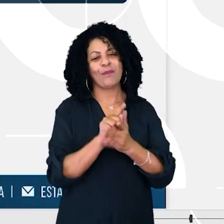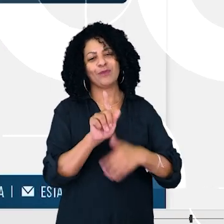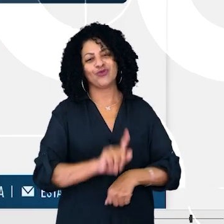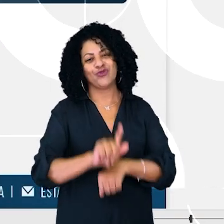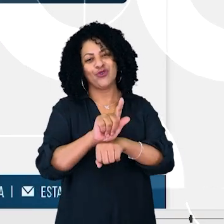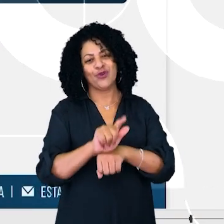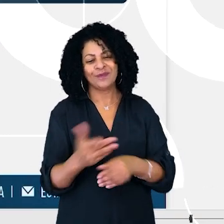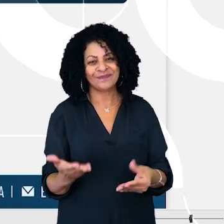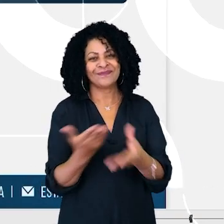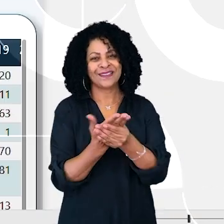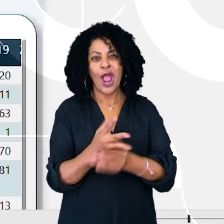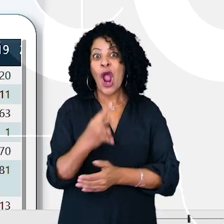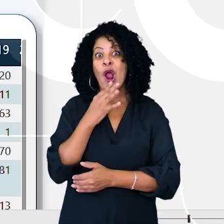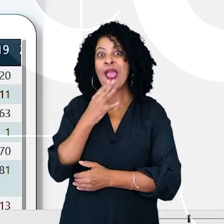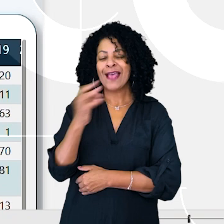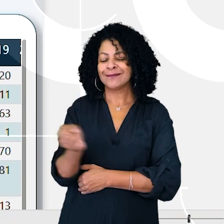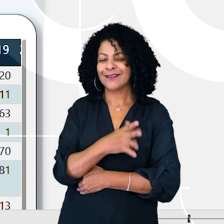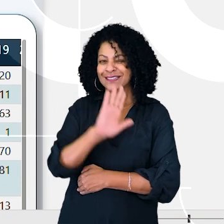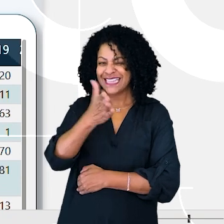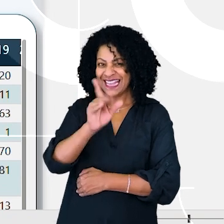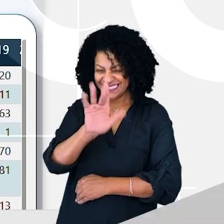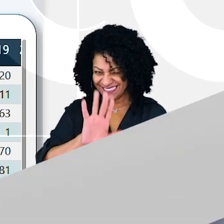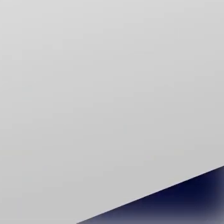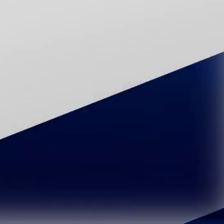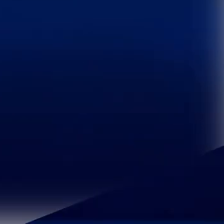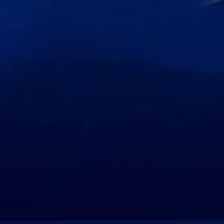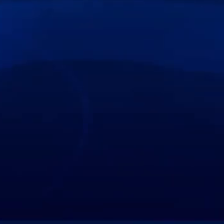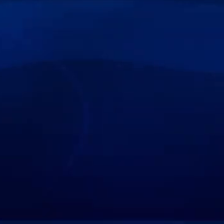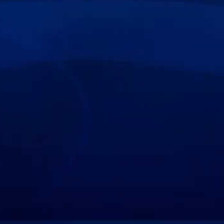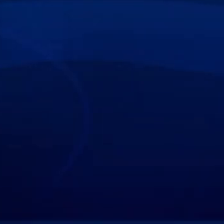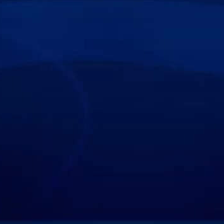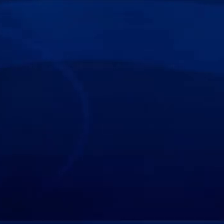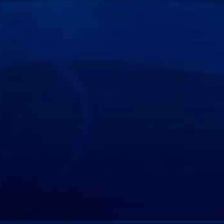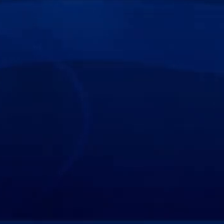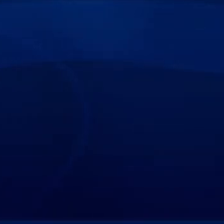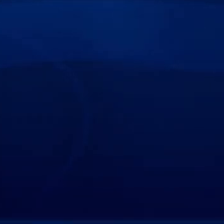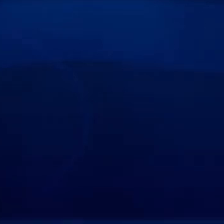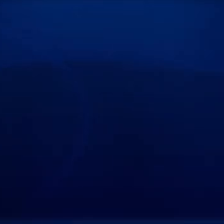gestão processual. Conheça essa novidade daqui a pouco.